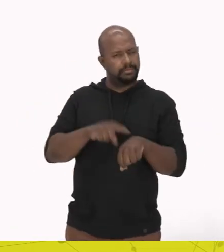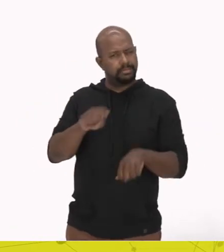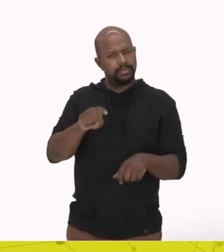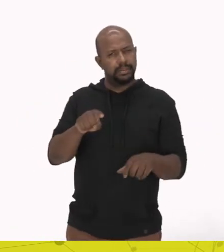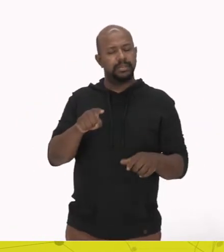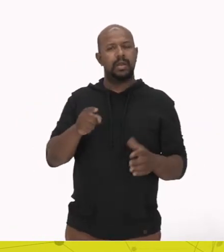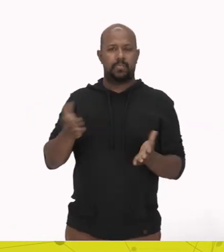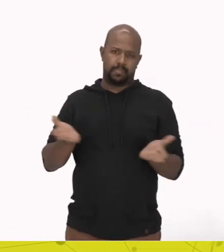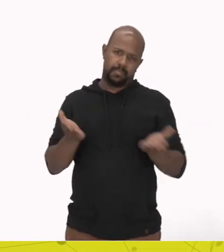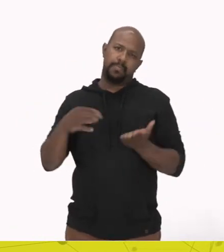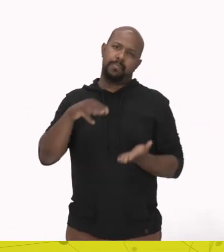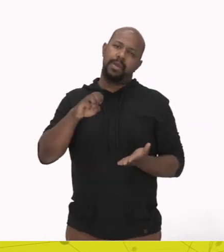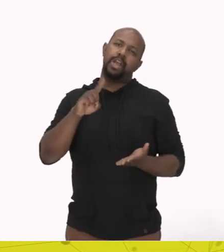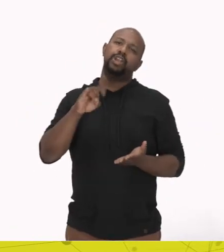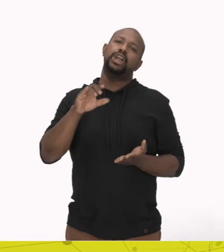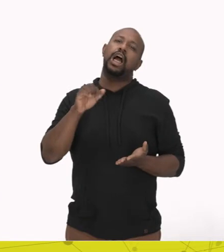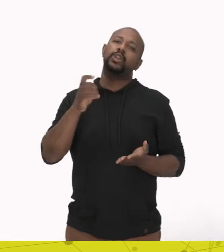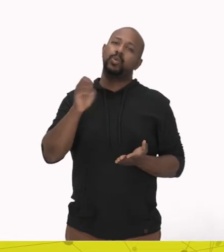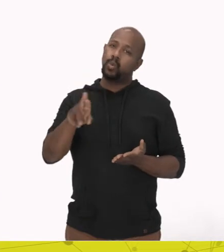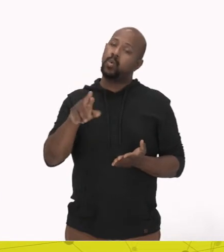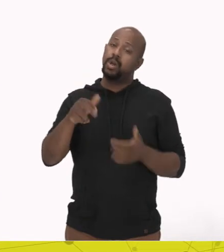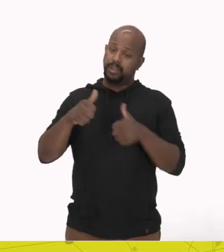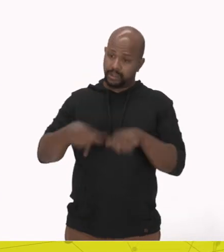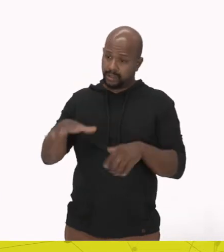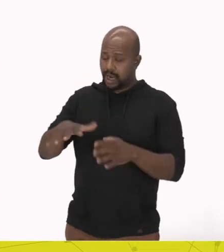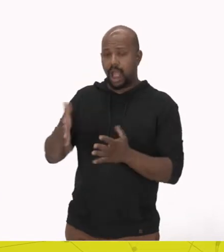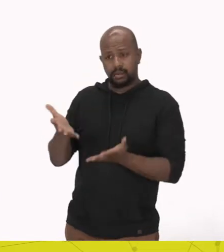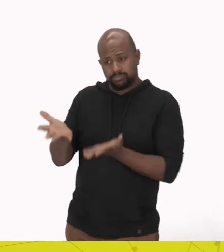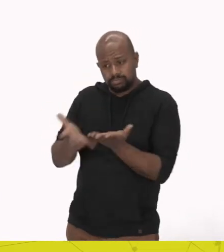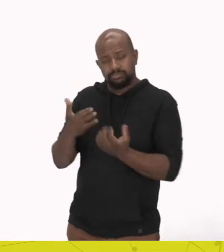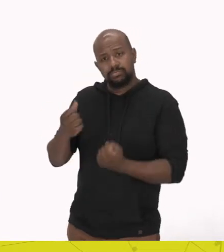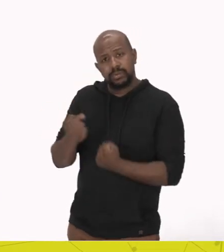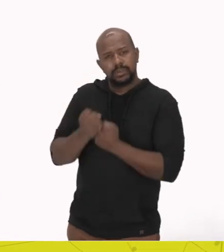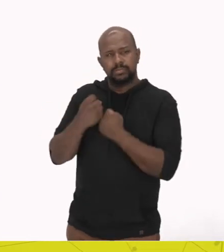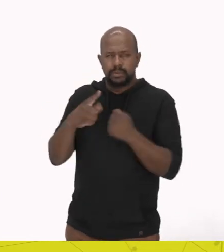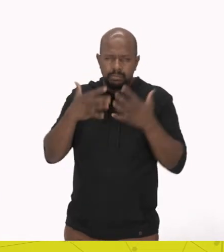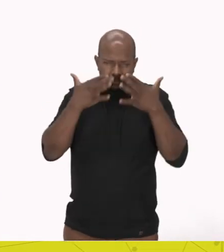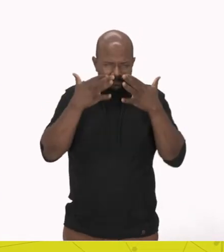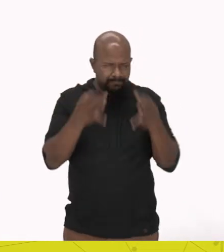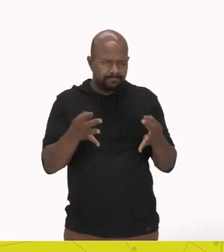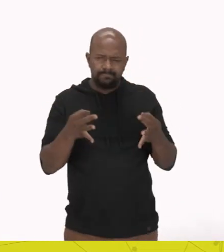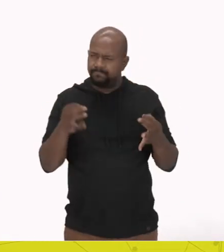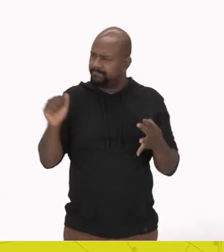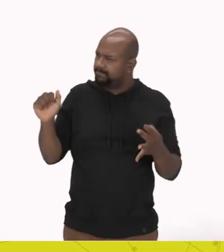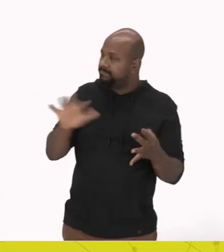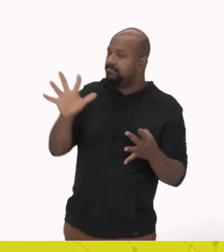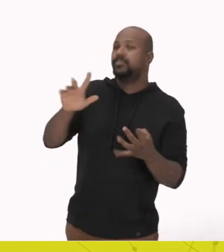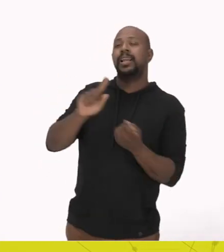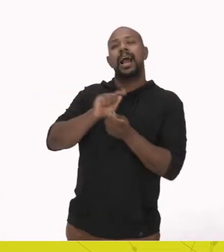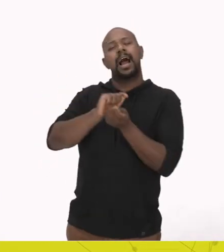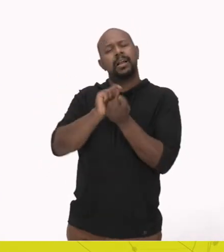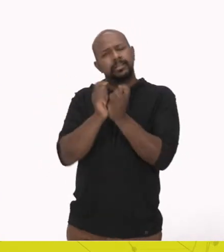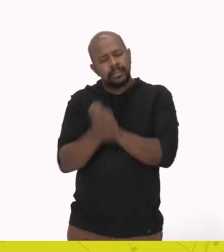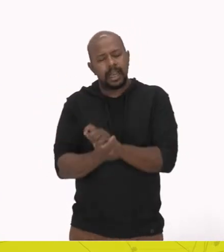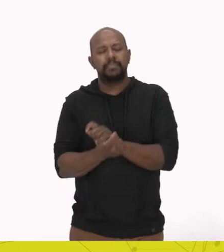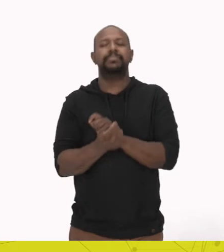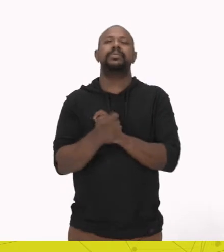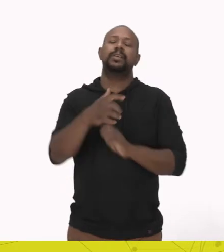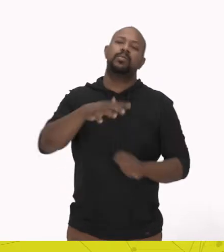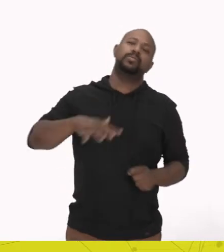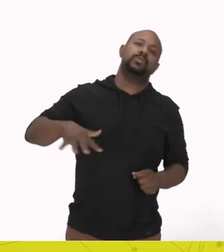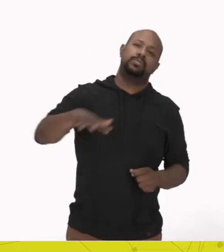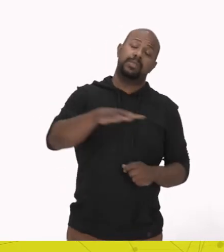então, nesse caso, o mediador, a pessoa que está recebendo aquele público neurodiverso, fica atento e assim